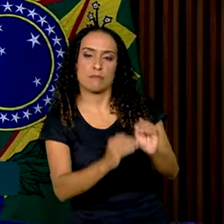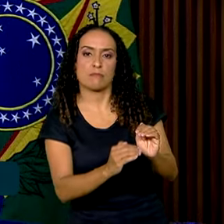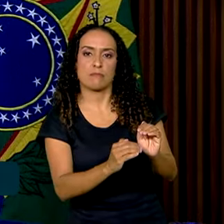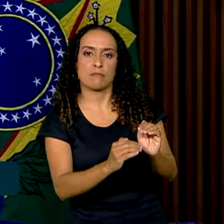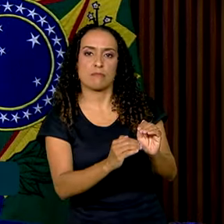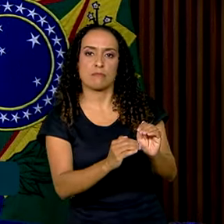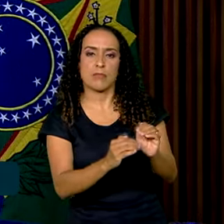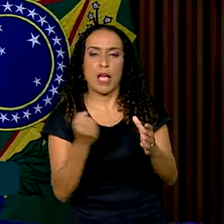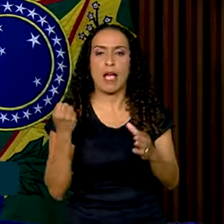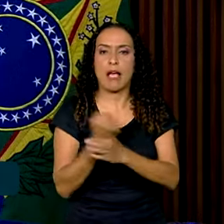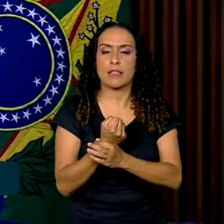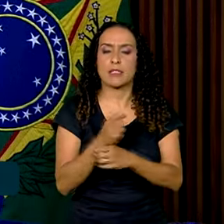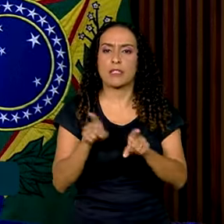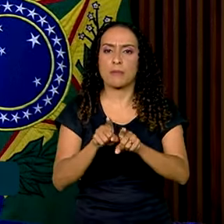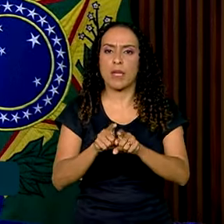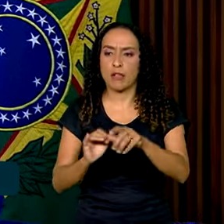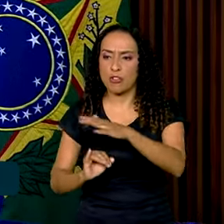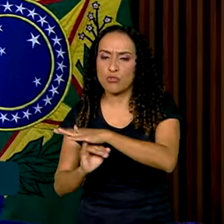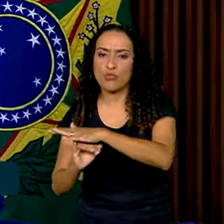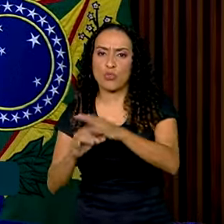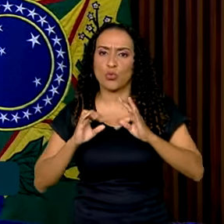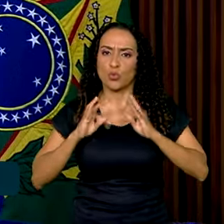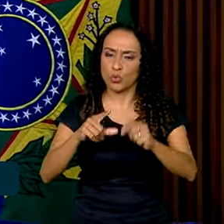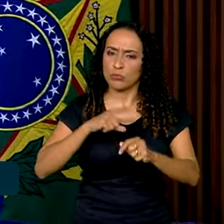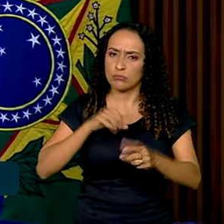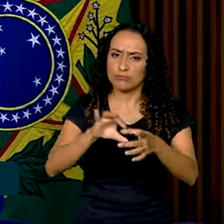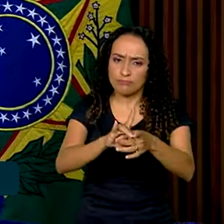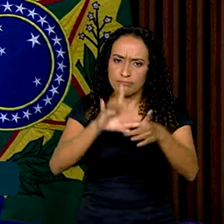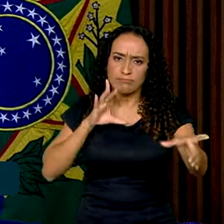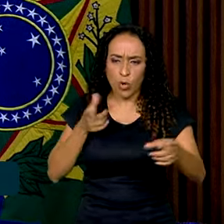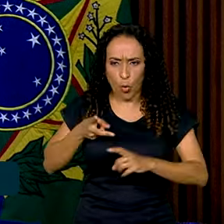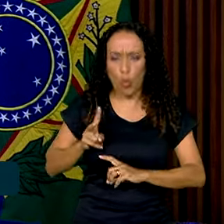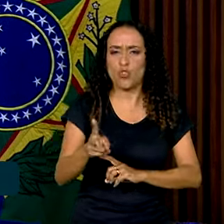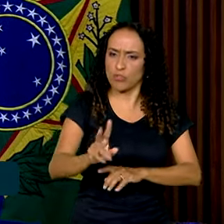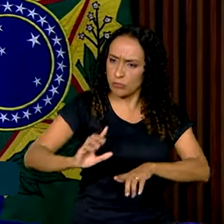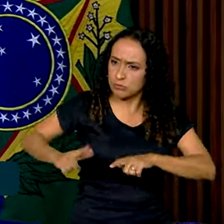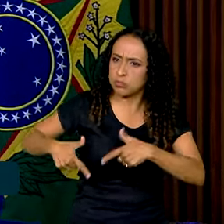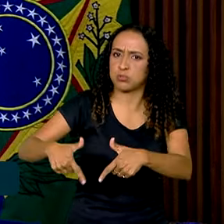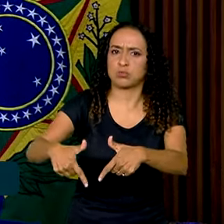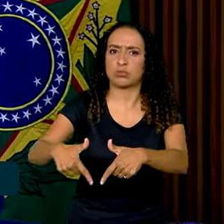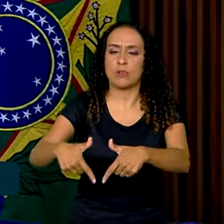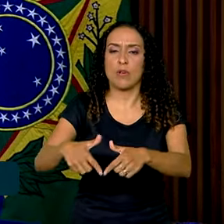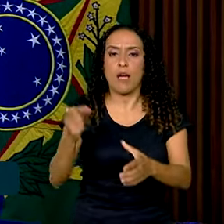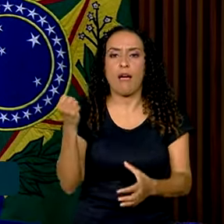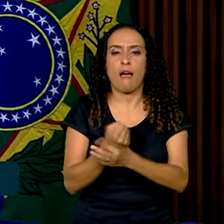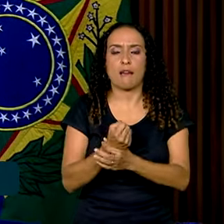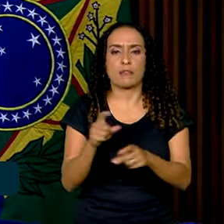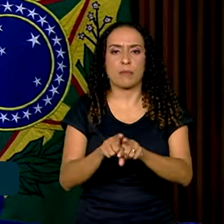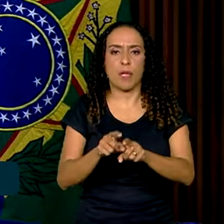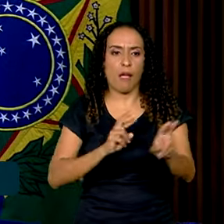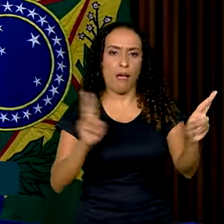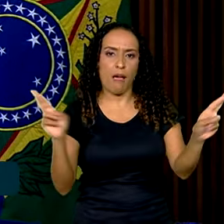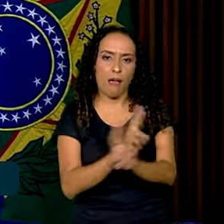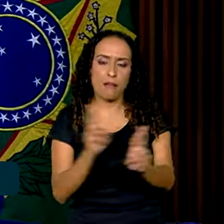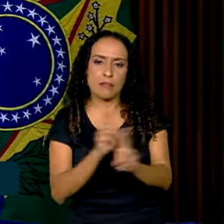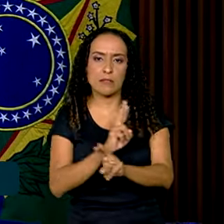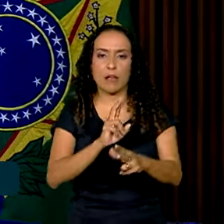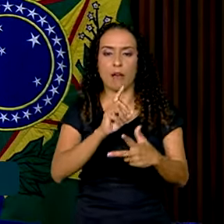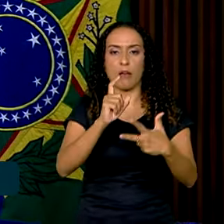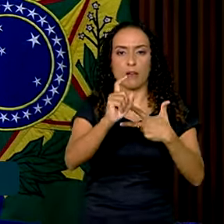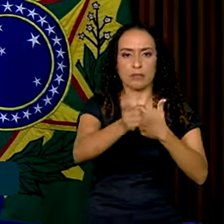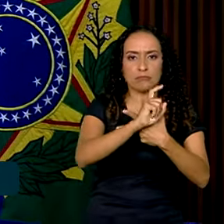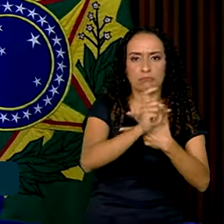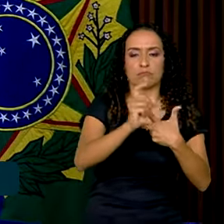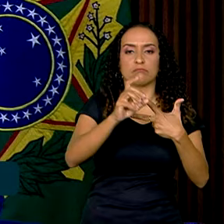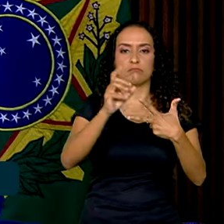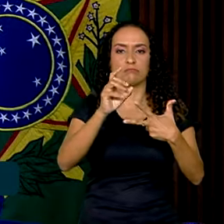para garantir que as instituições que garantem a democracia continuem funcionando, para garantir que a relação entre o Poder Executivo, o Legislativo